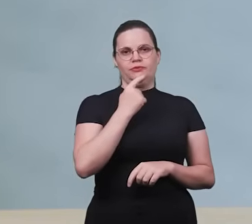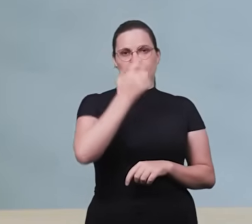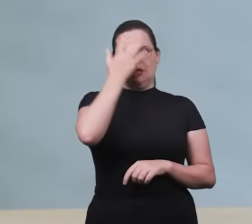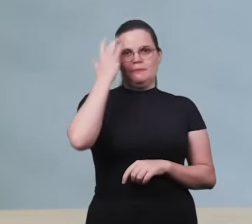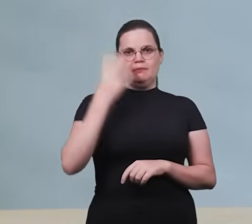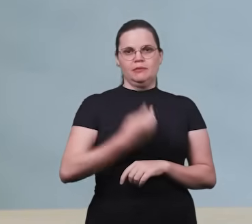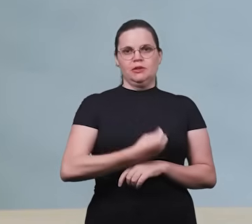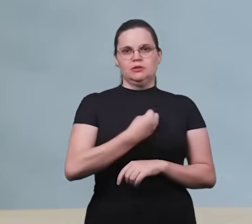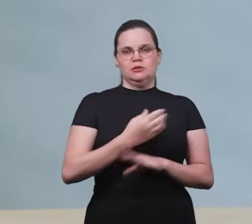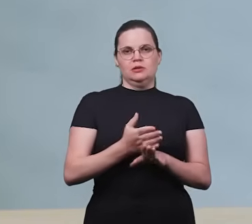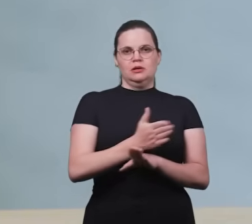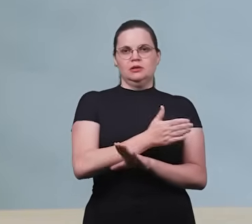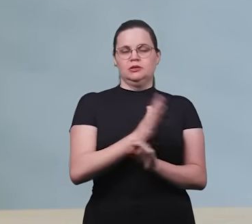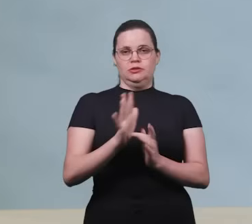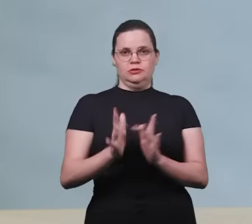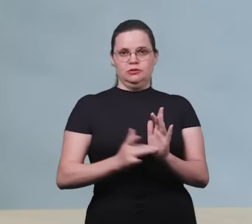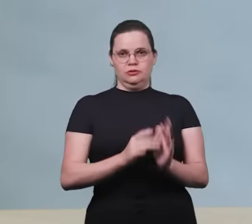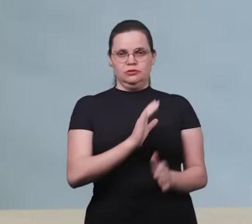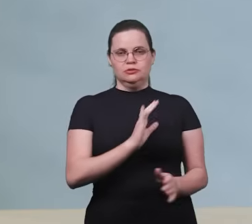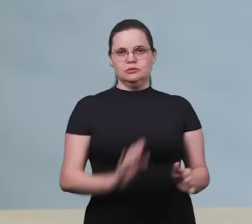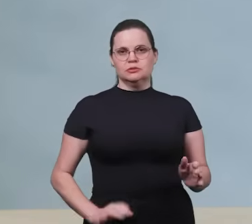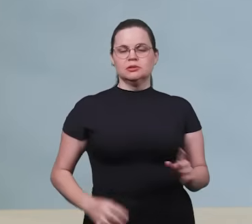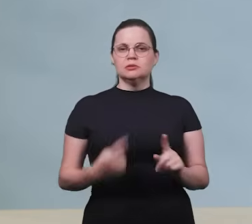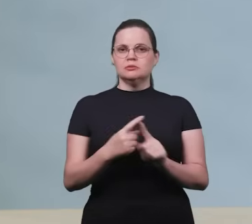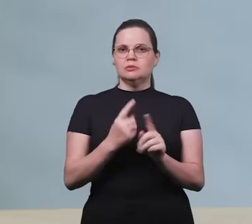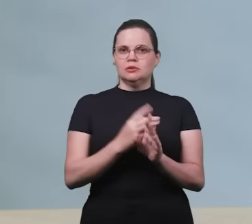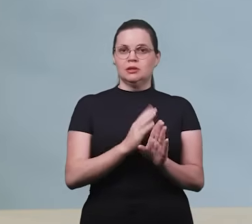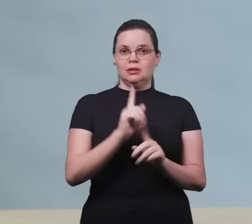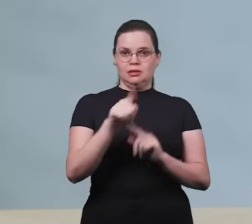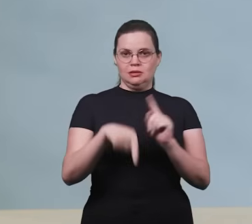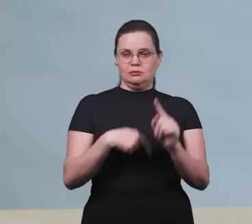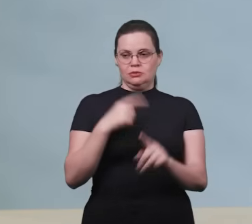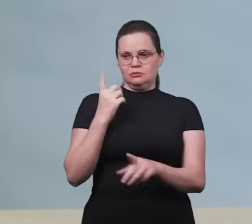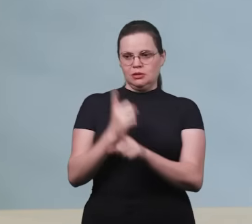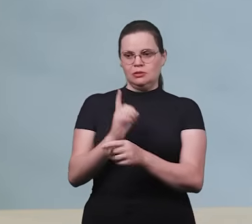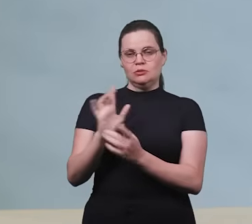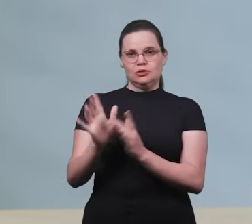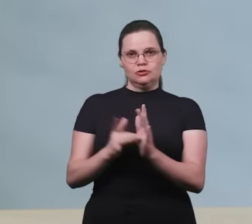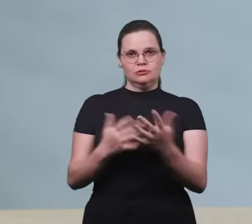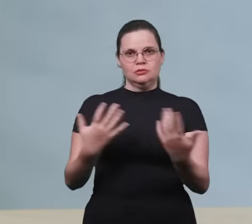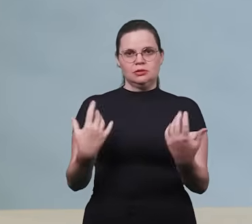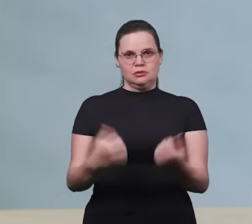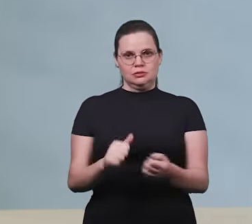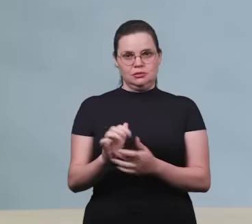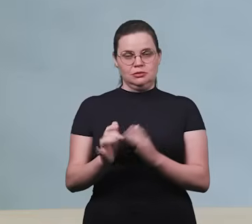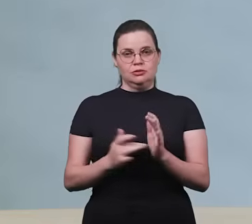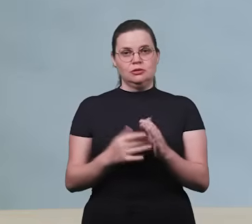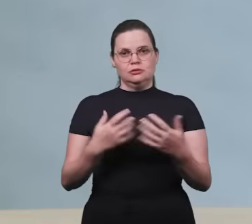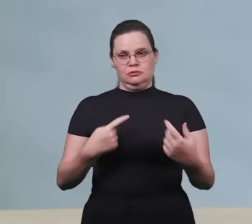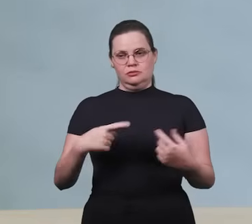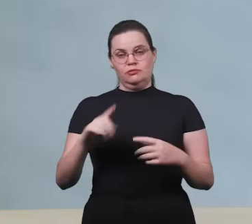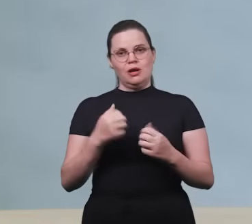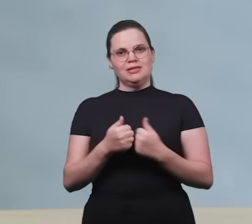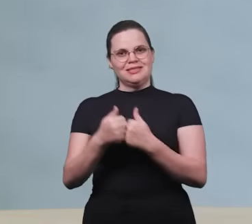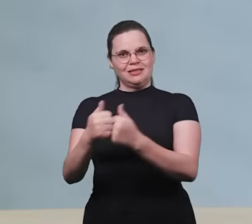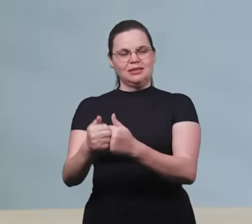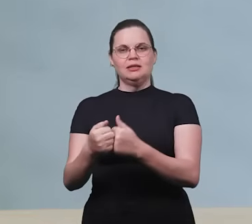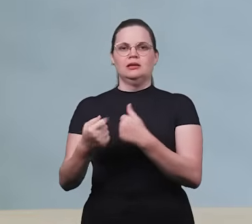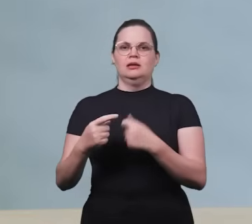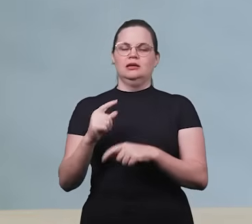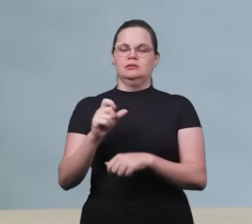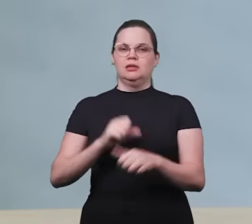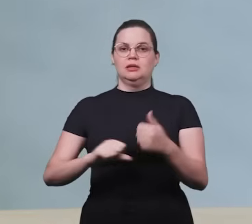Jesus. Porque antes do encontro transformador com o Mestre, a palavra ela menciona que Pedro, chamado Simão, filho